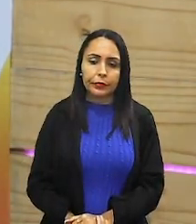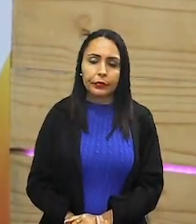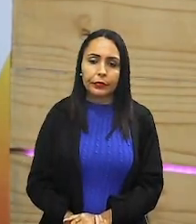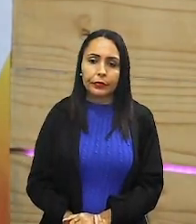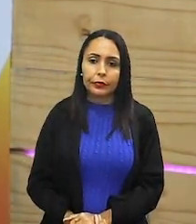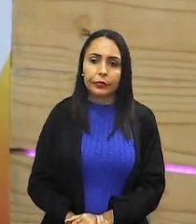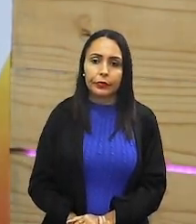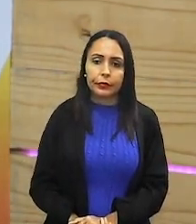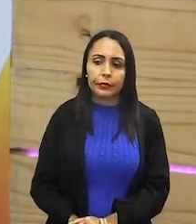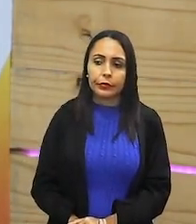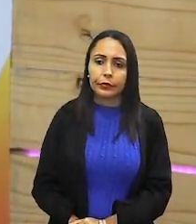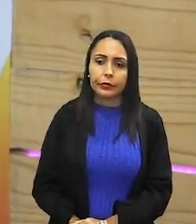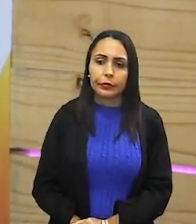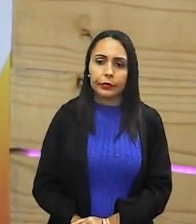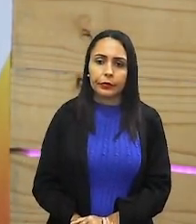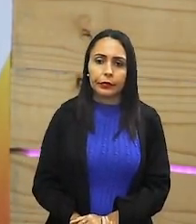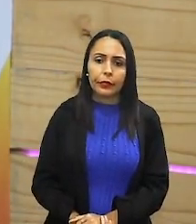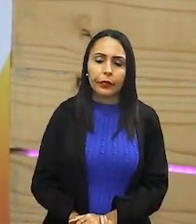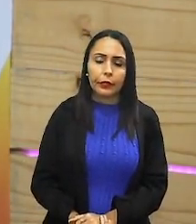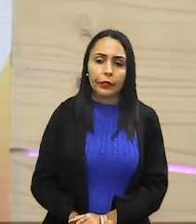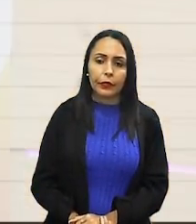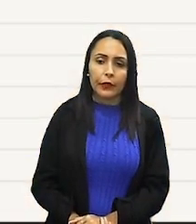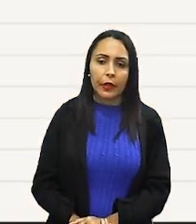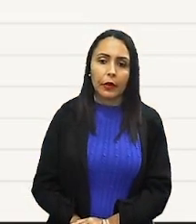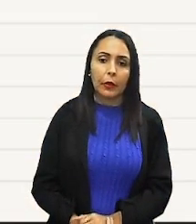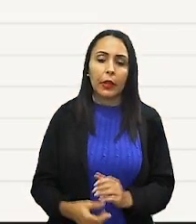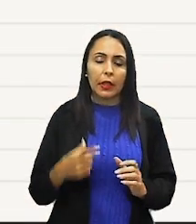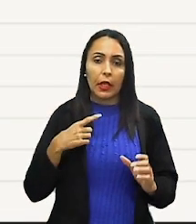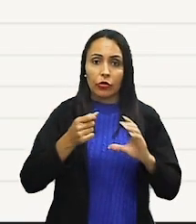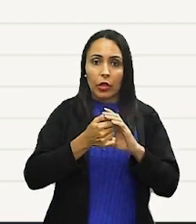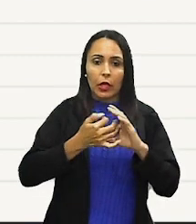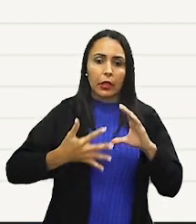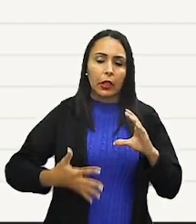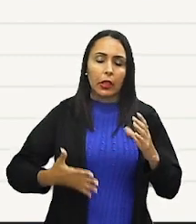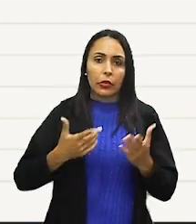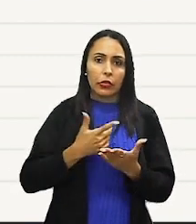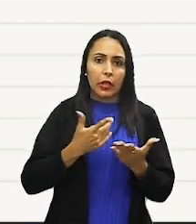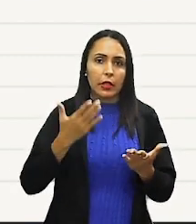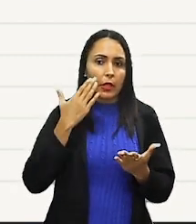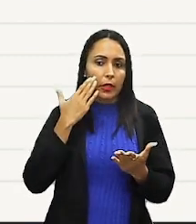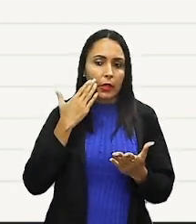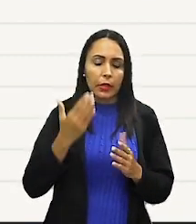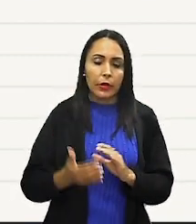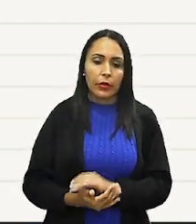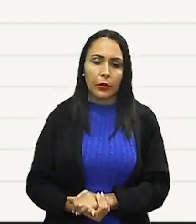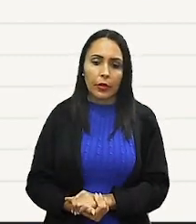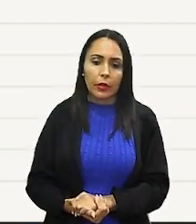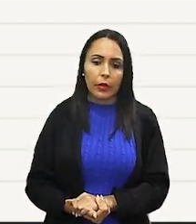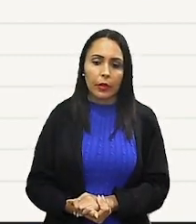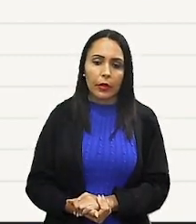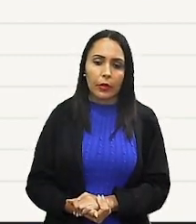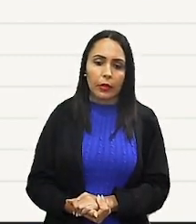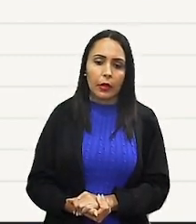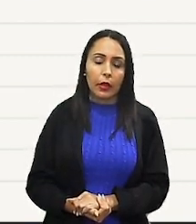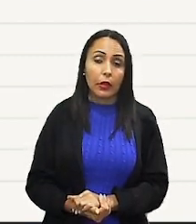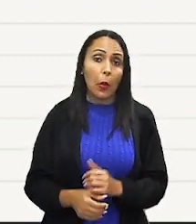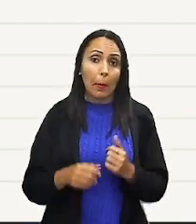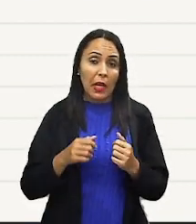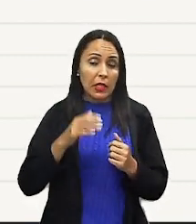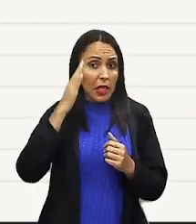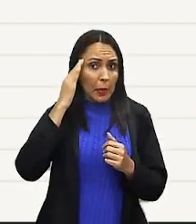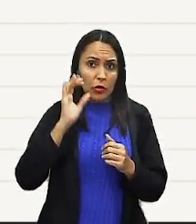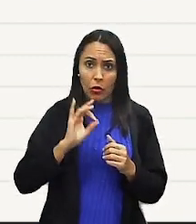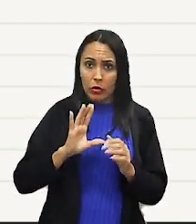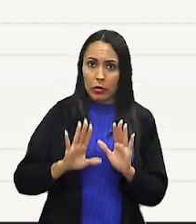favor, para mim. Aí, assim, lembre quando a gente cita as características gerais são essas. Agora, assim, eu só vou ter que saber disso, Andrei?